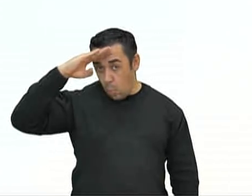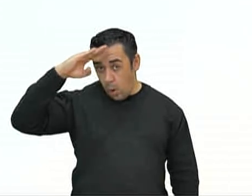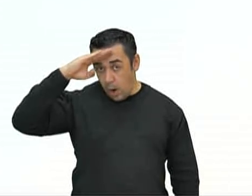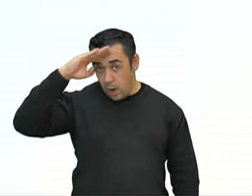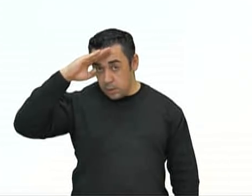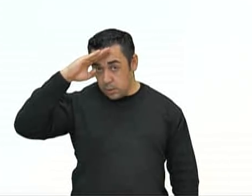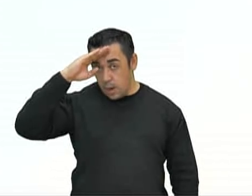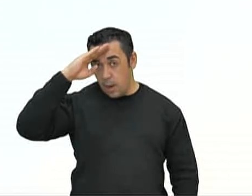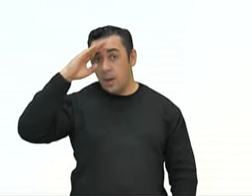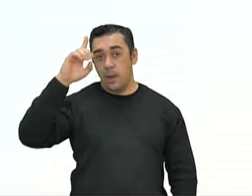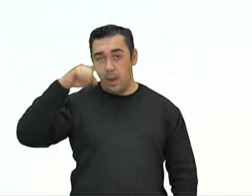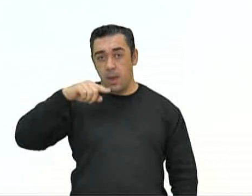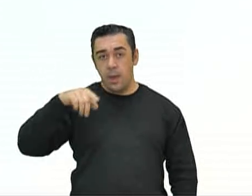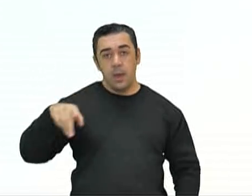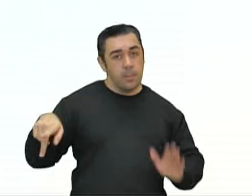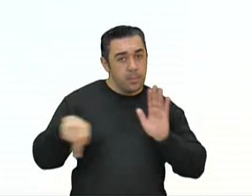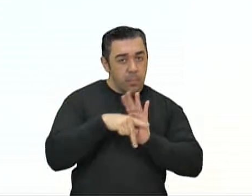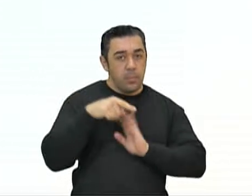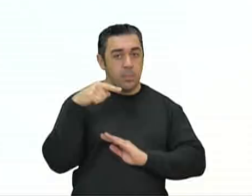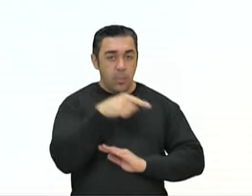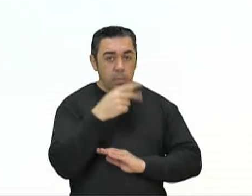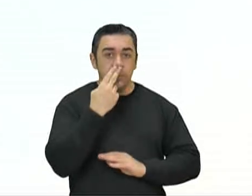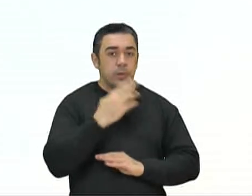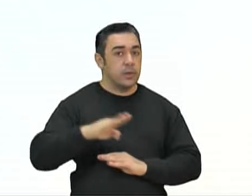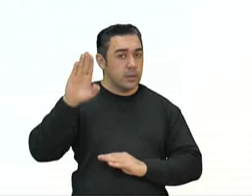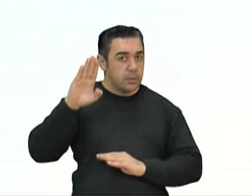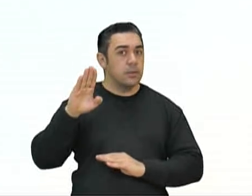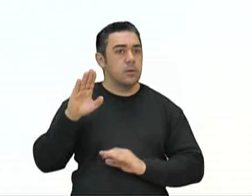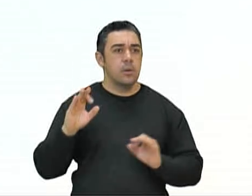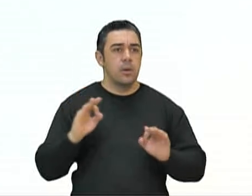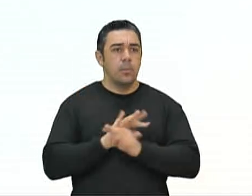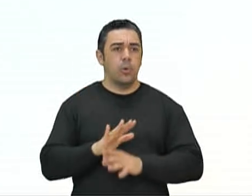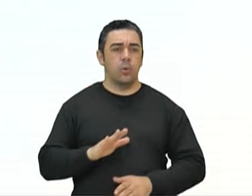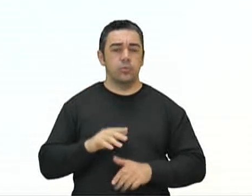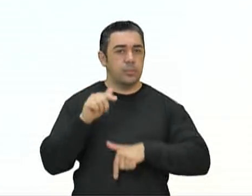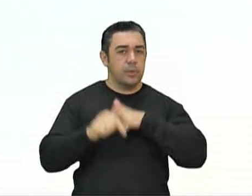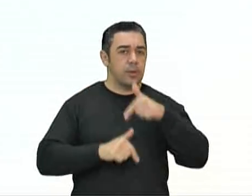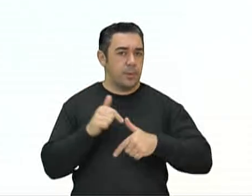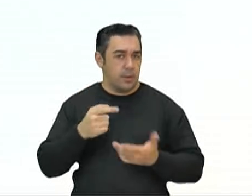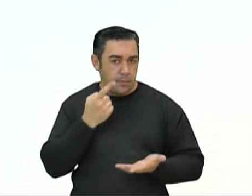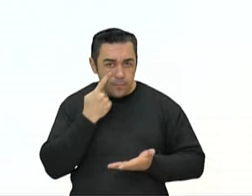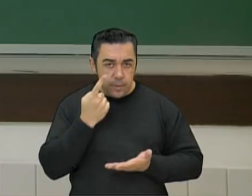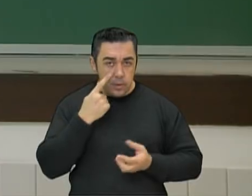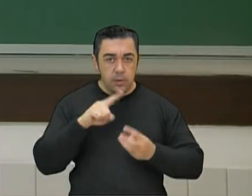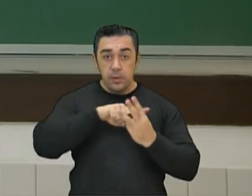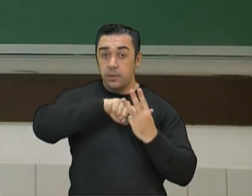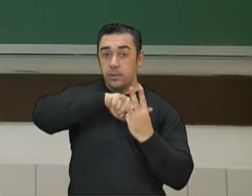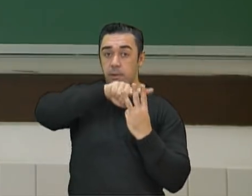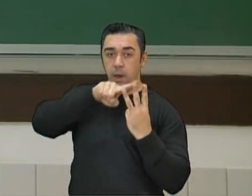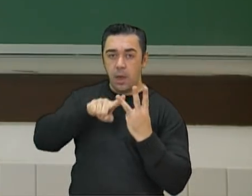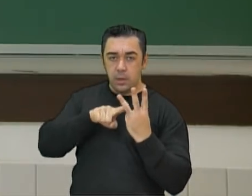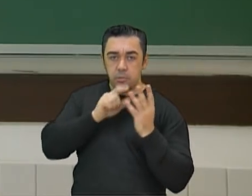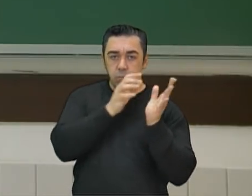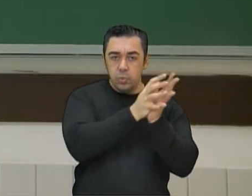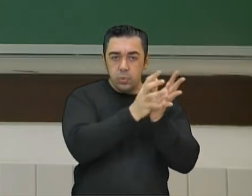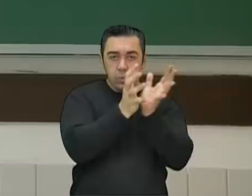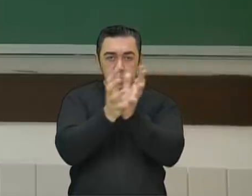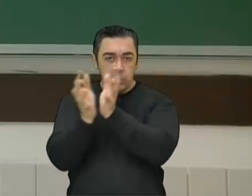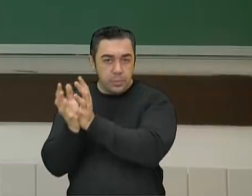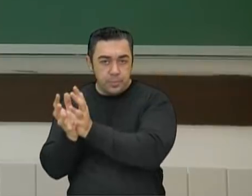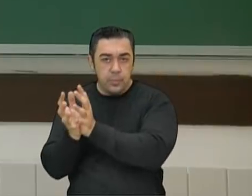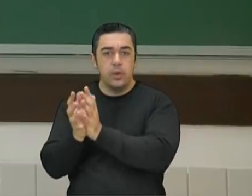pessoal do Hitler. Estão aí também prontos para trabalhar. Então você tem os 3 grupos aí que você tem